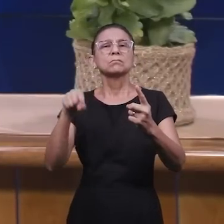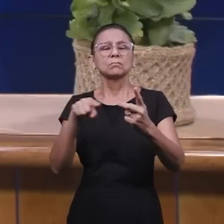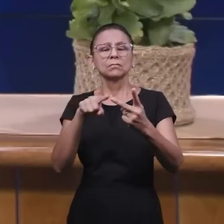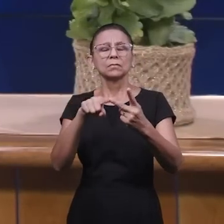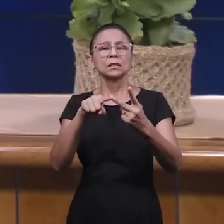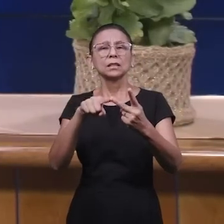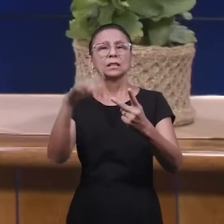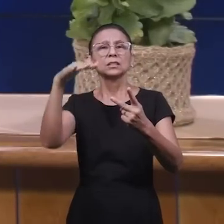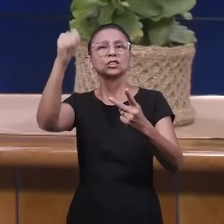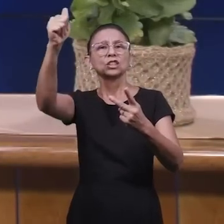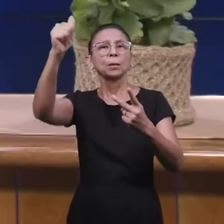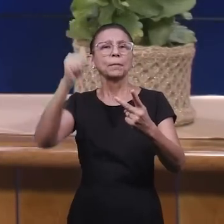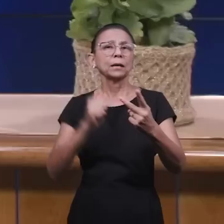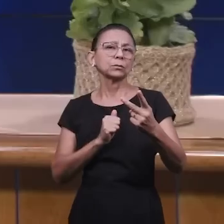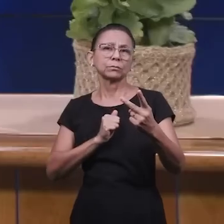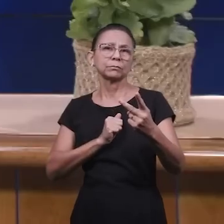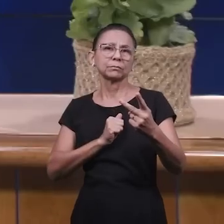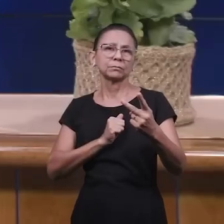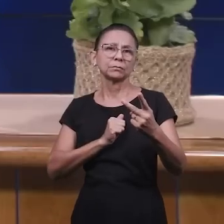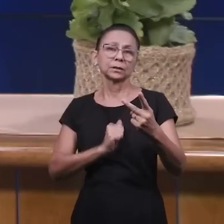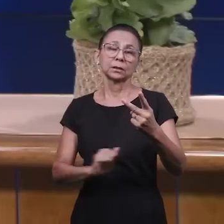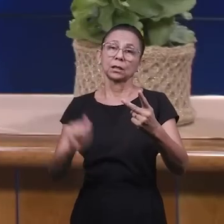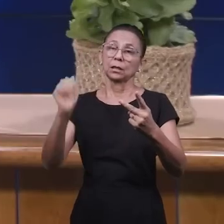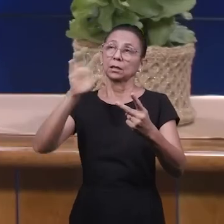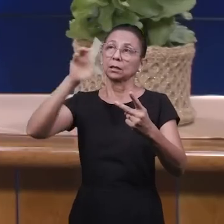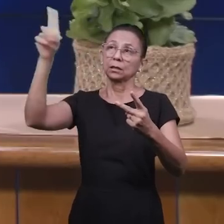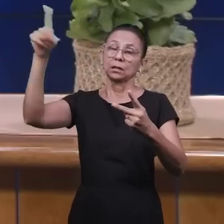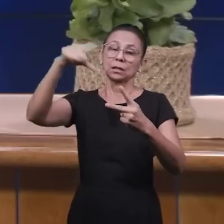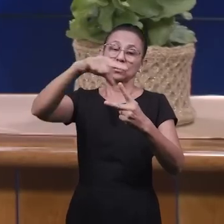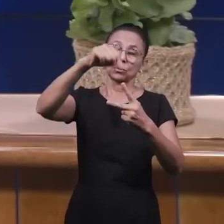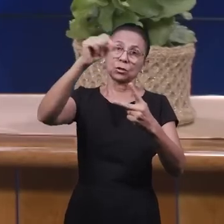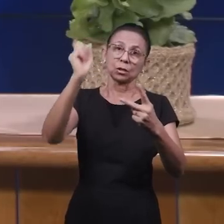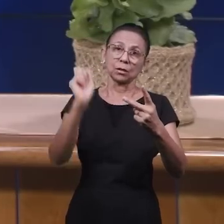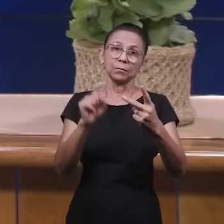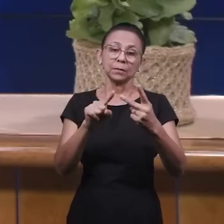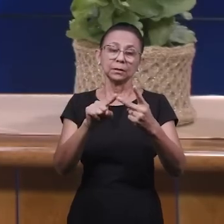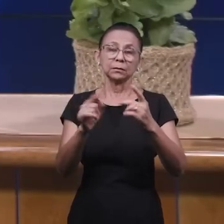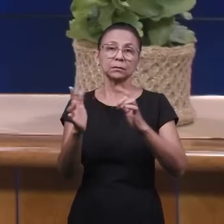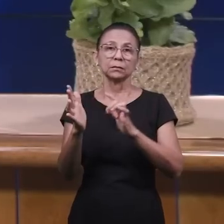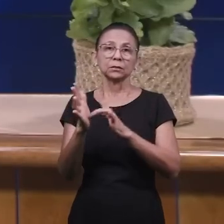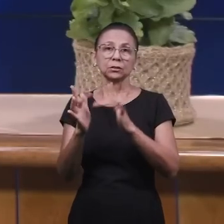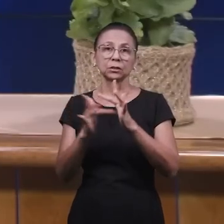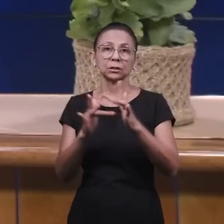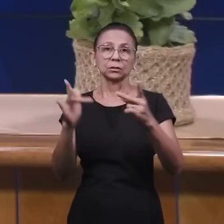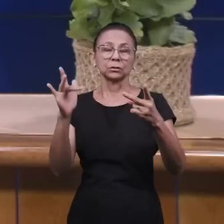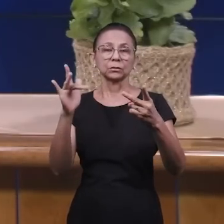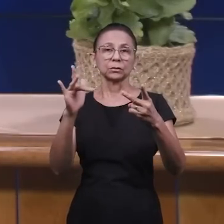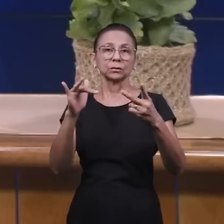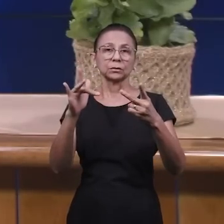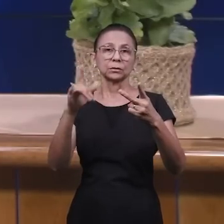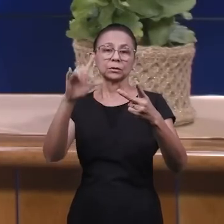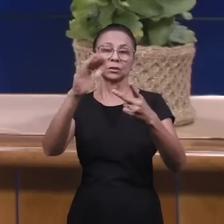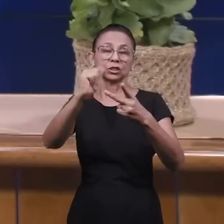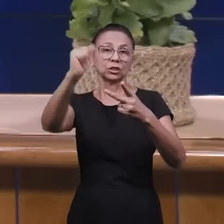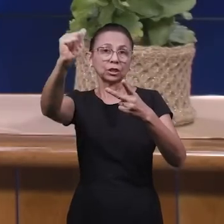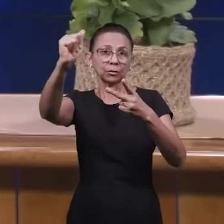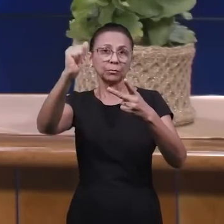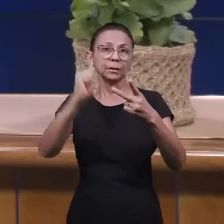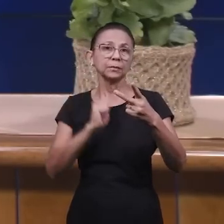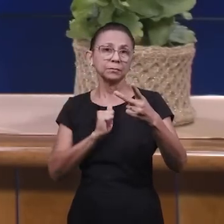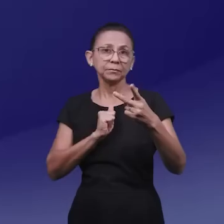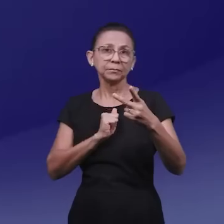eu, mas Cristo vive em mim. É a característica do servo. É o homem que entendeu a sua